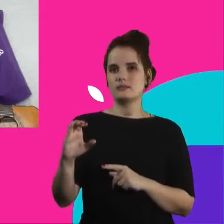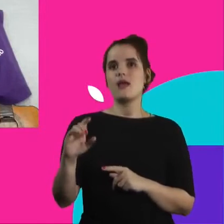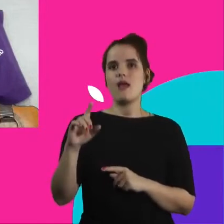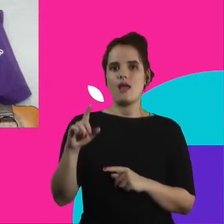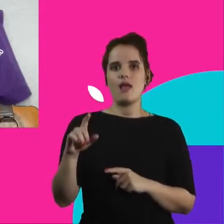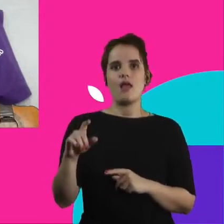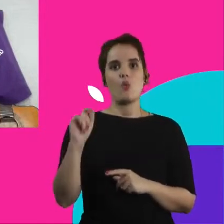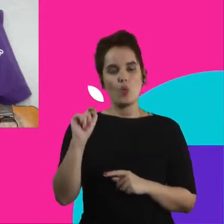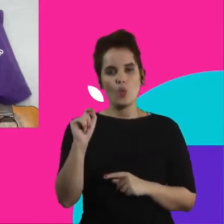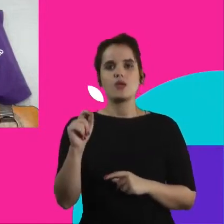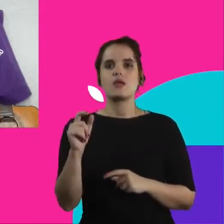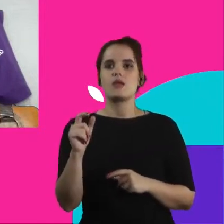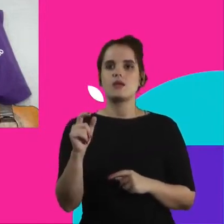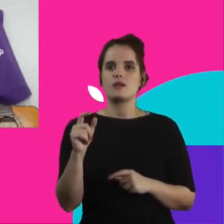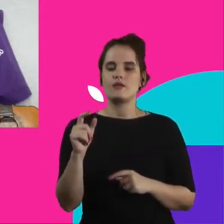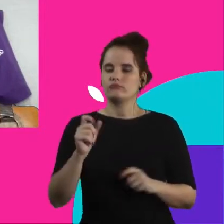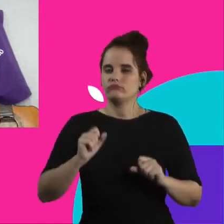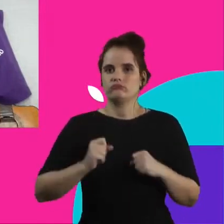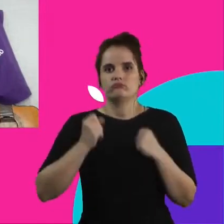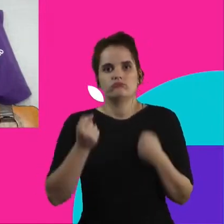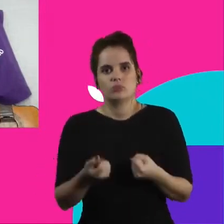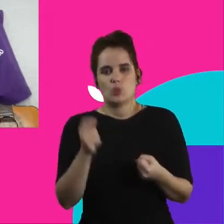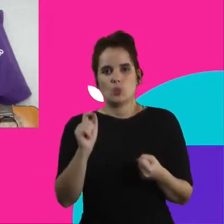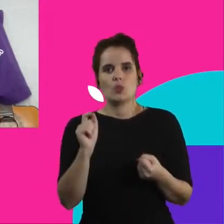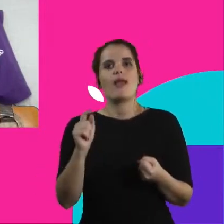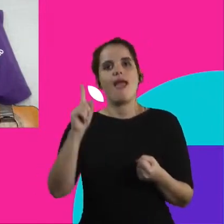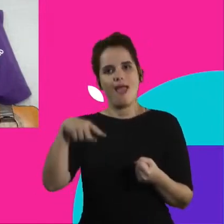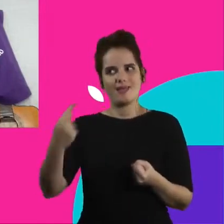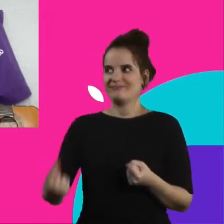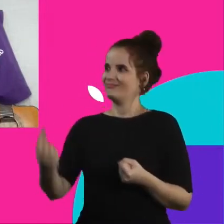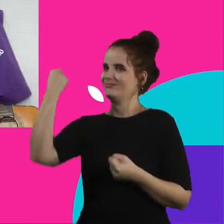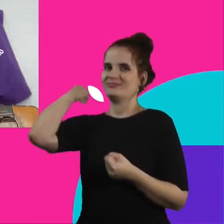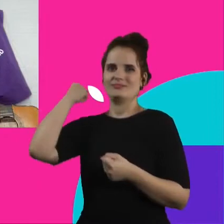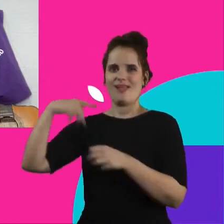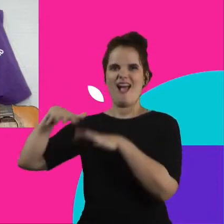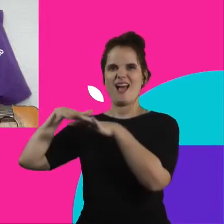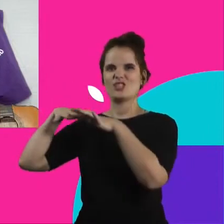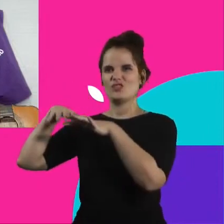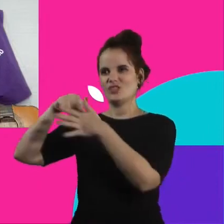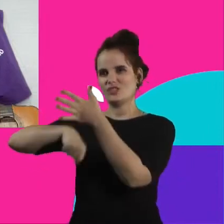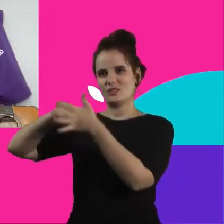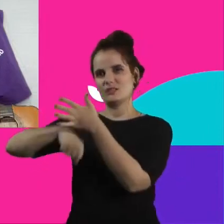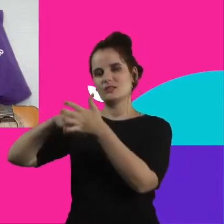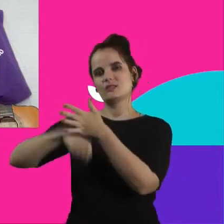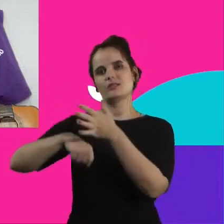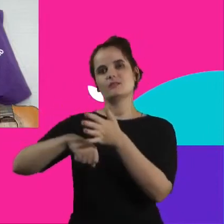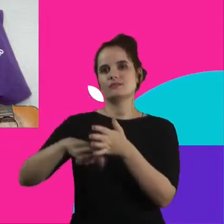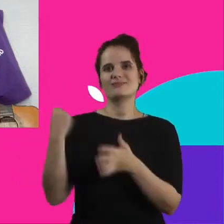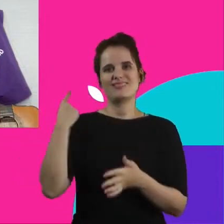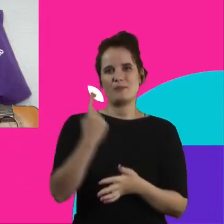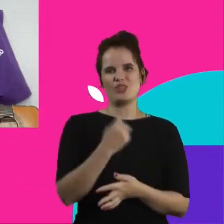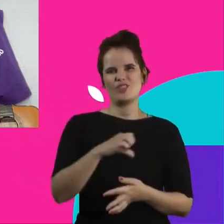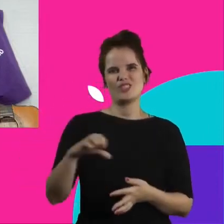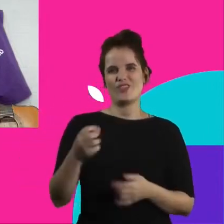foi impulsionado justamente por esses ativistas lá atrás, porque os dados, a gente só agora